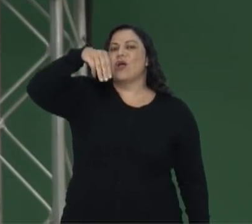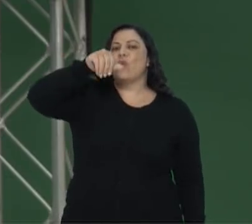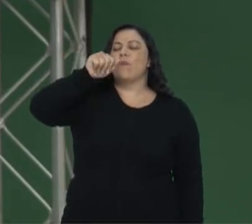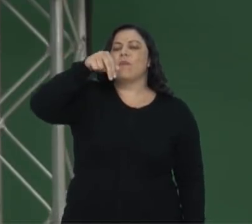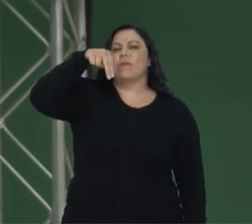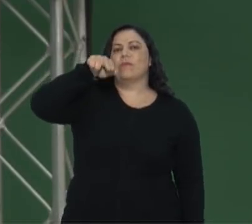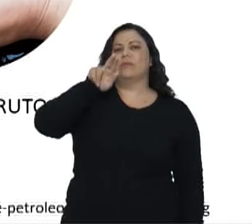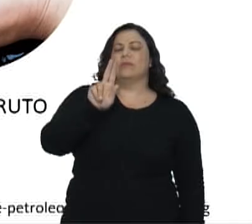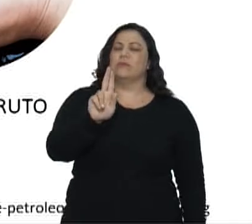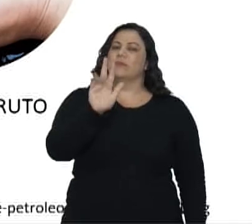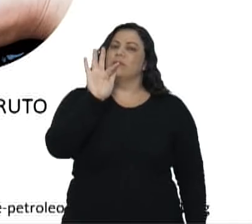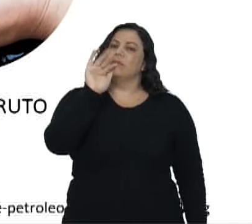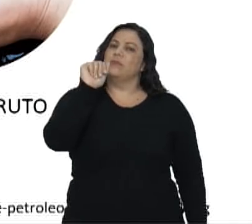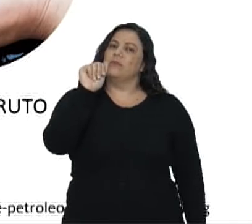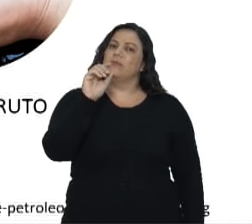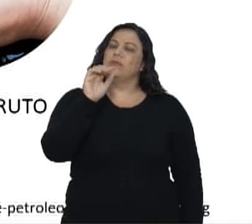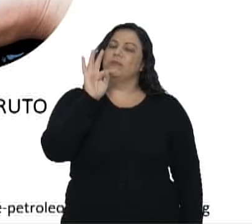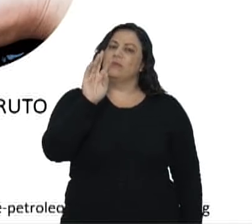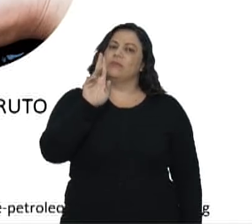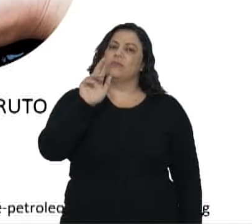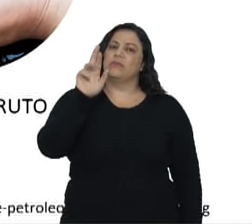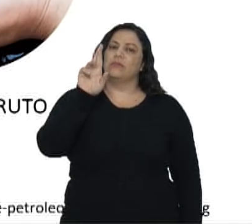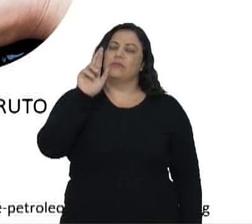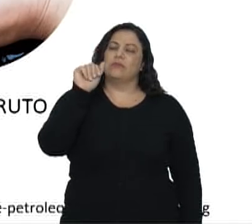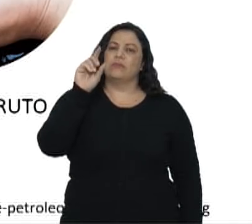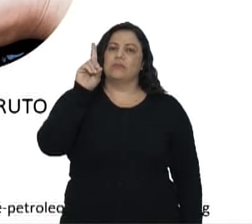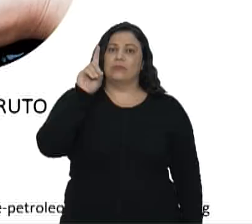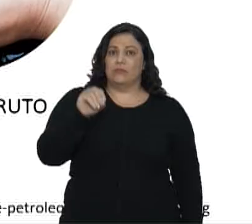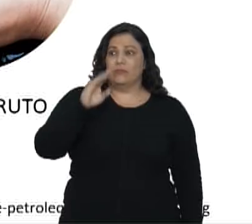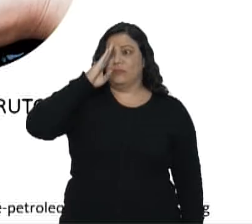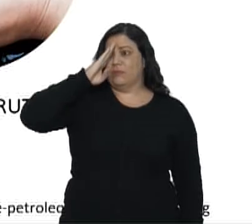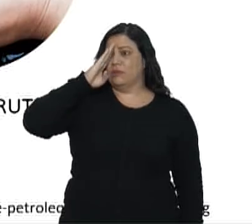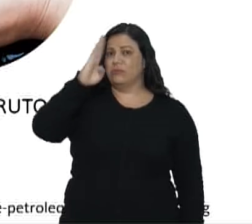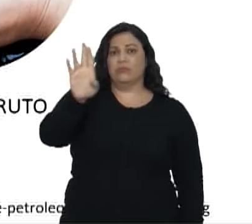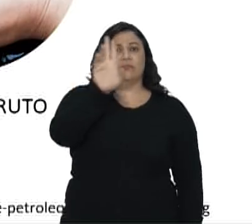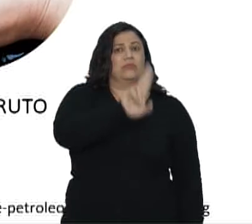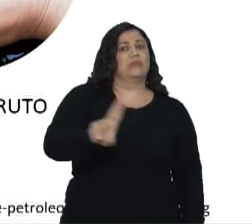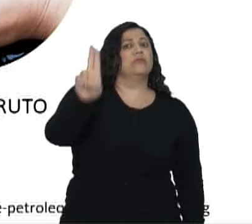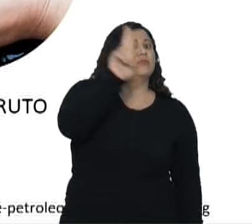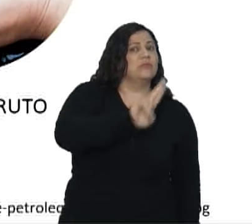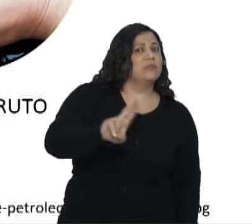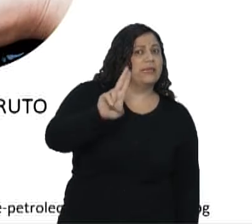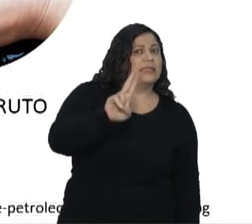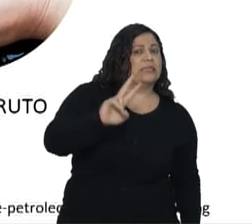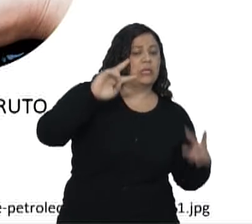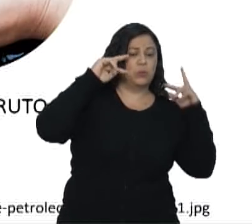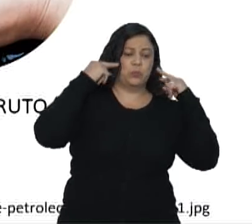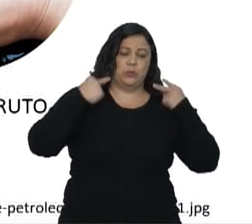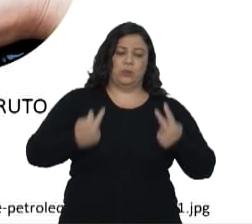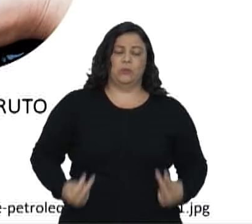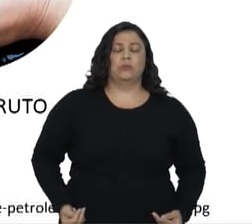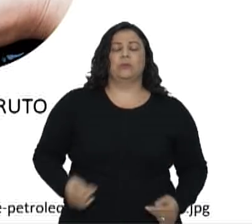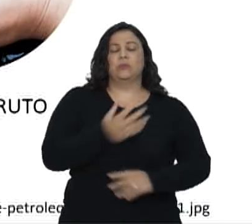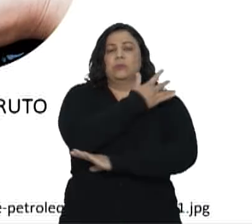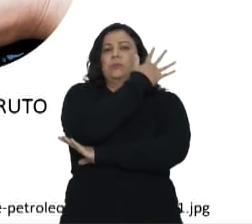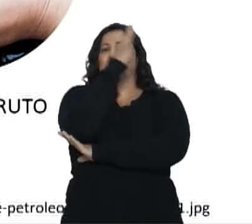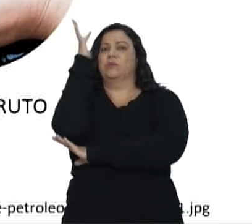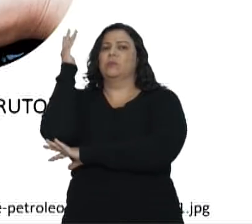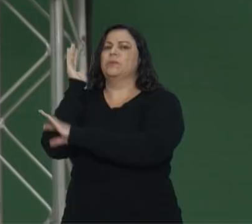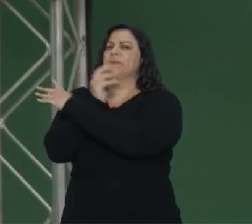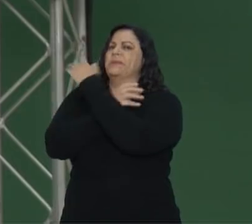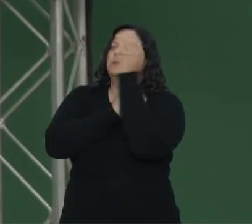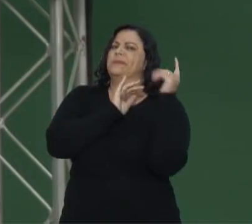manufaturado? É aquele que pode ser diretamente utilizado pelo homem, tal qual a natureza o oferece.